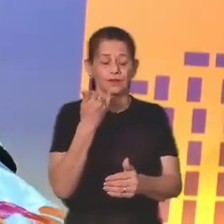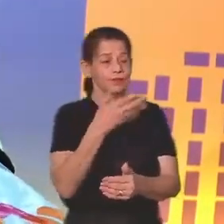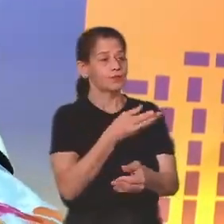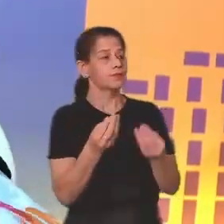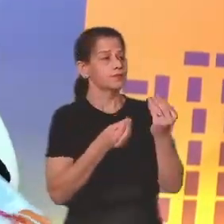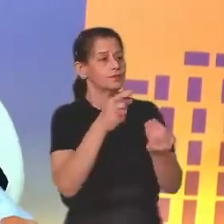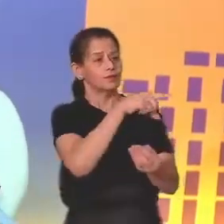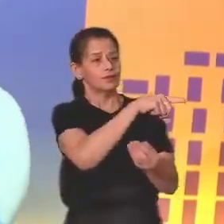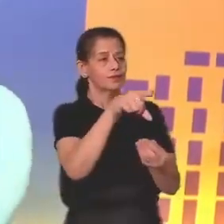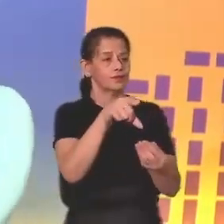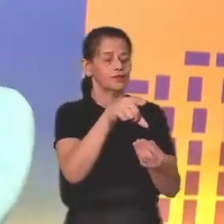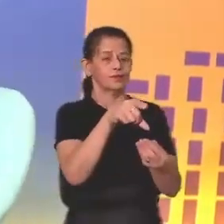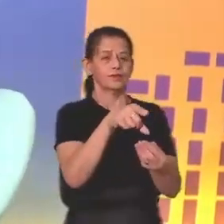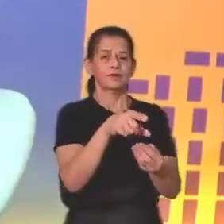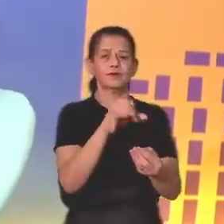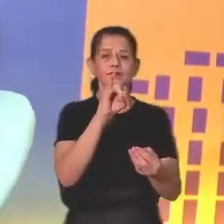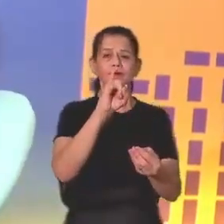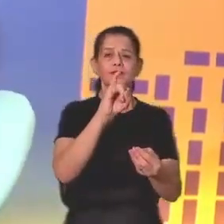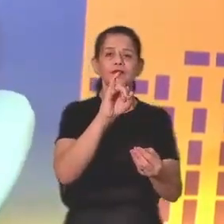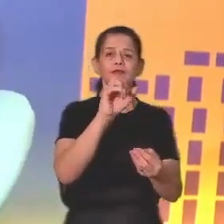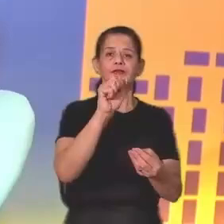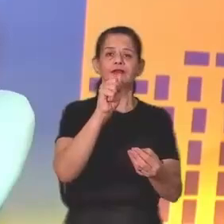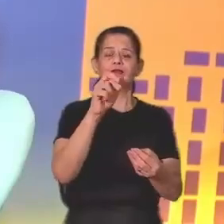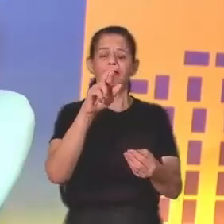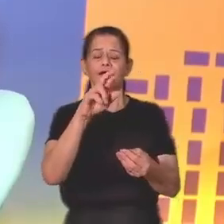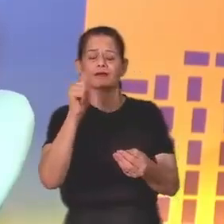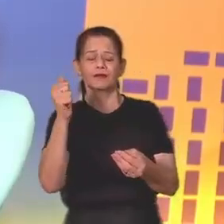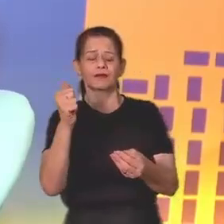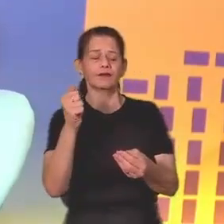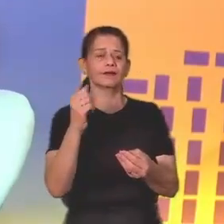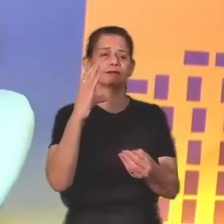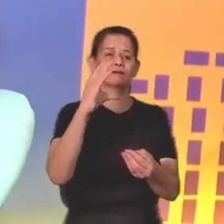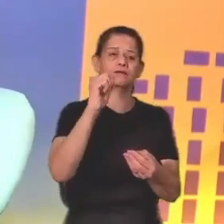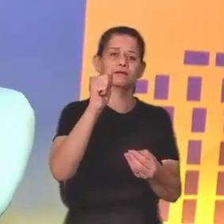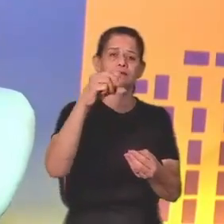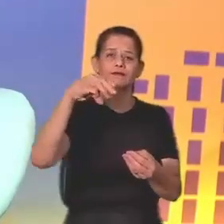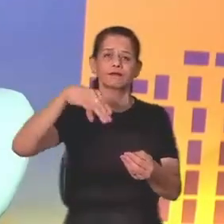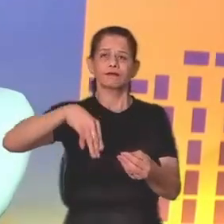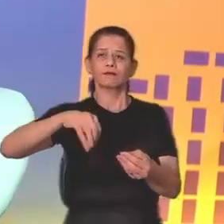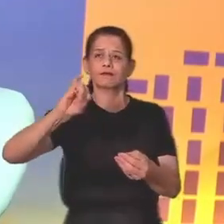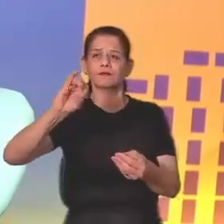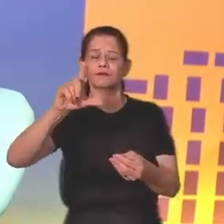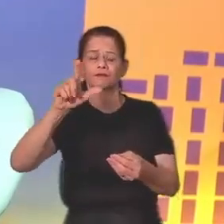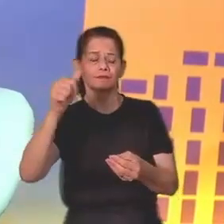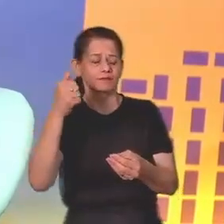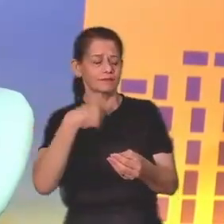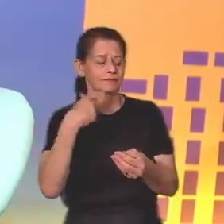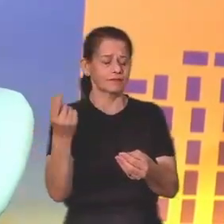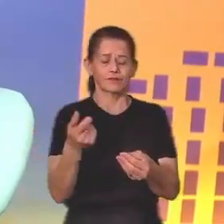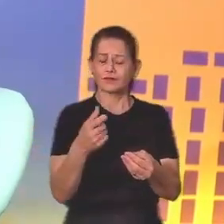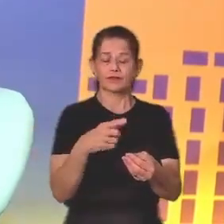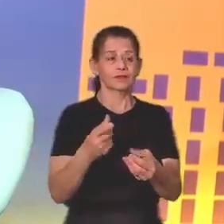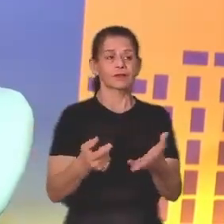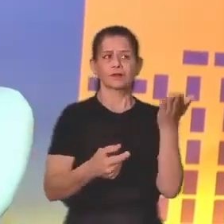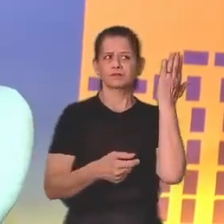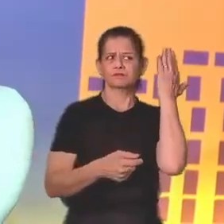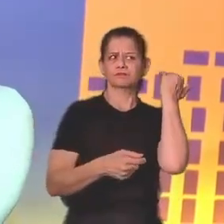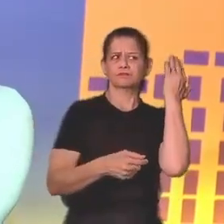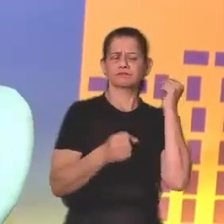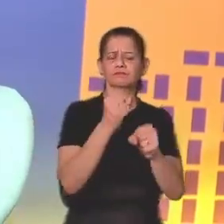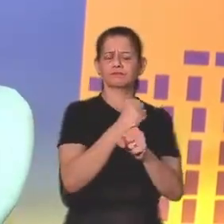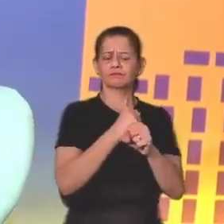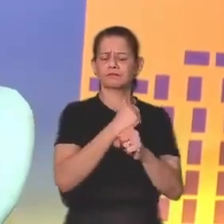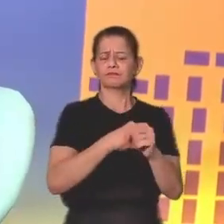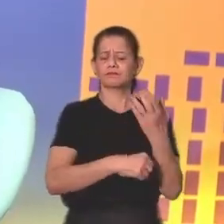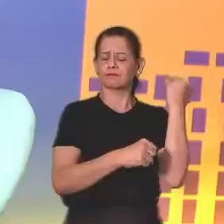como Niara, para mim, são meninas. Eu, na minha época, eu não tive oportunidade,